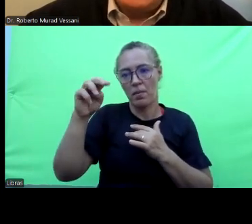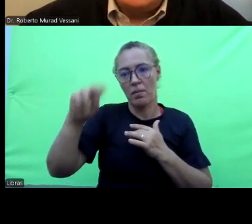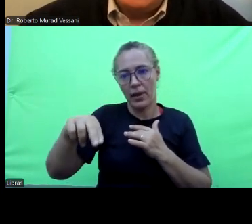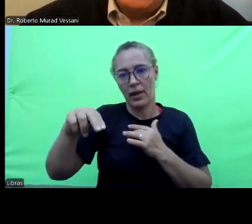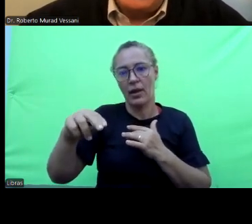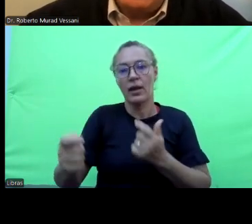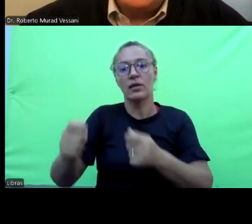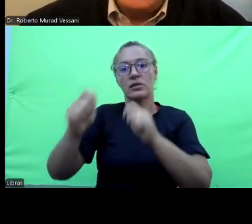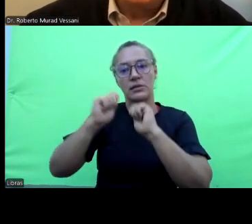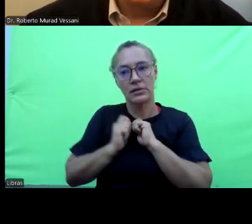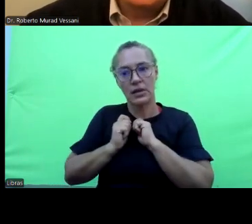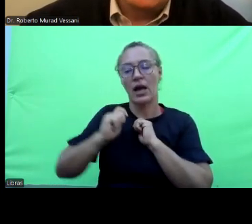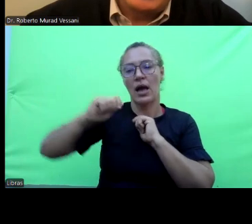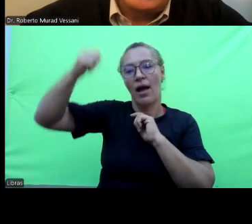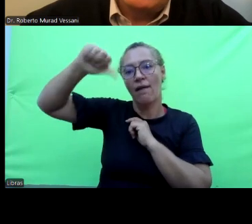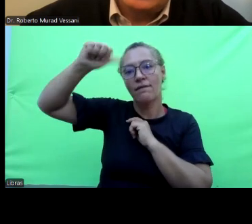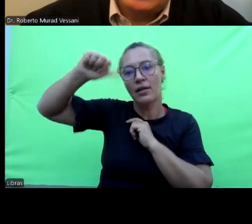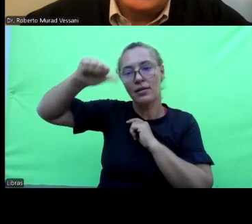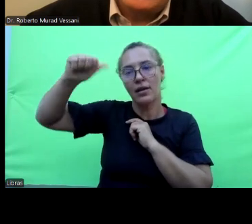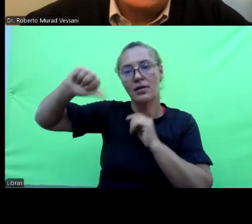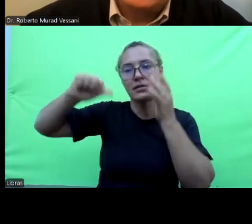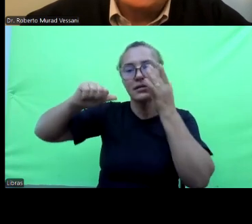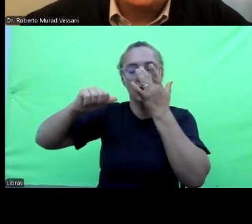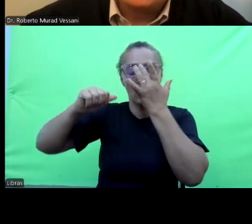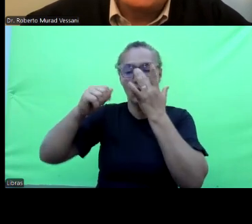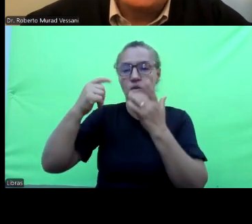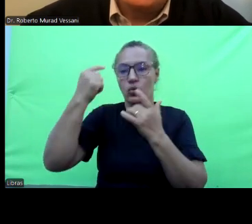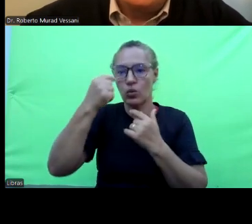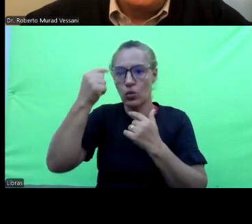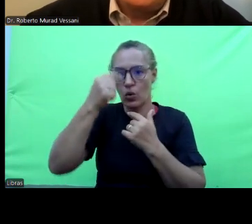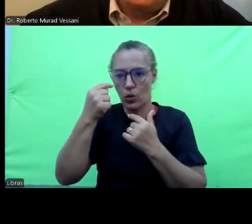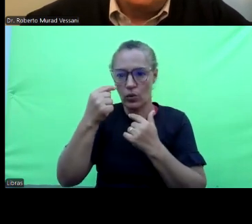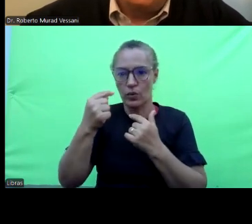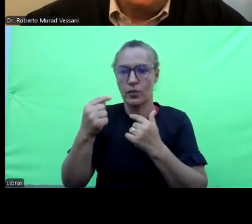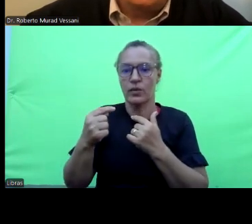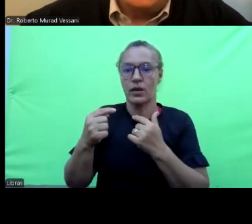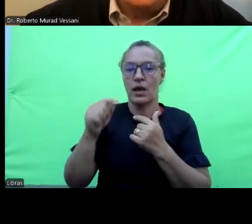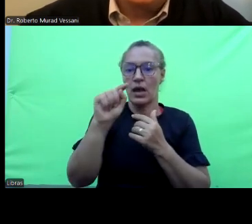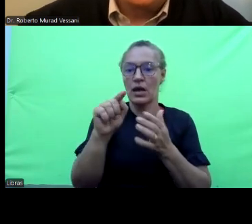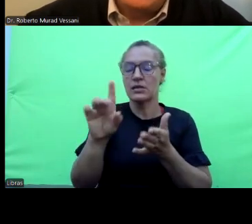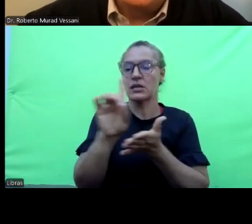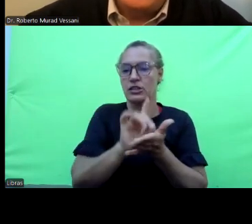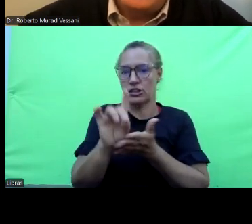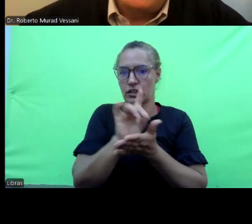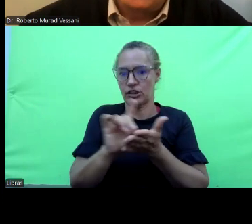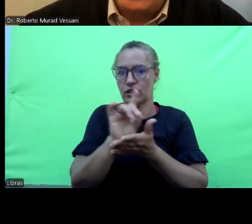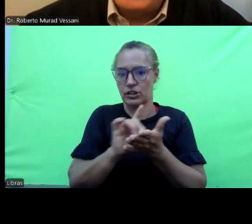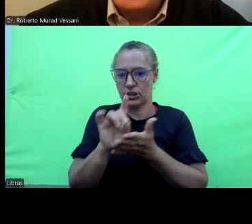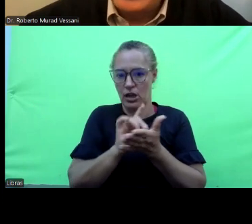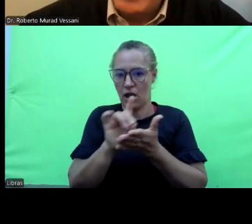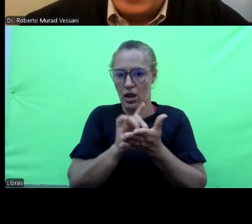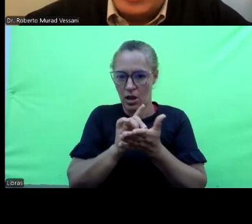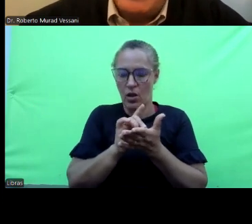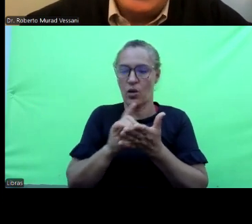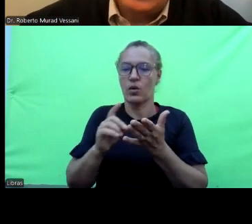medida da pressão ao encostar. São aparelhos digitais. E esse aqui é o outro aparelho chamado iCare, que é o tonômetro